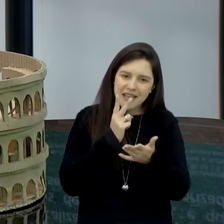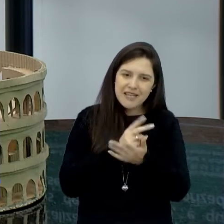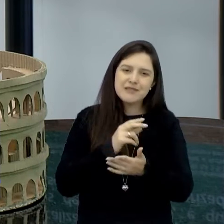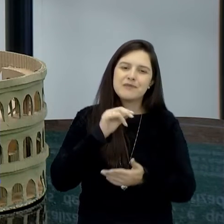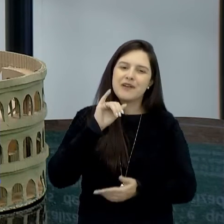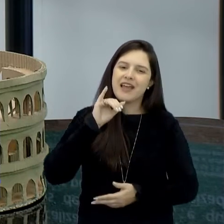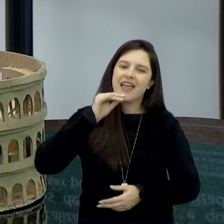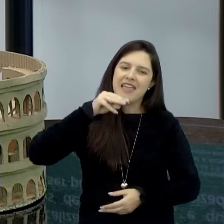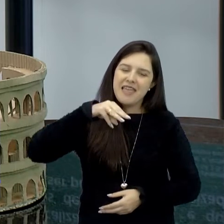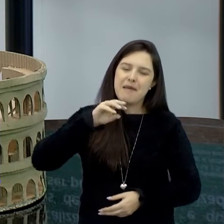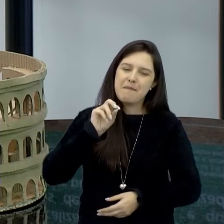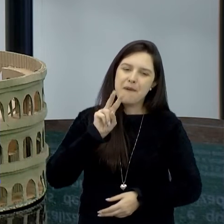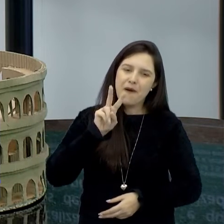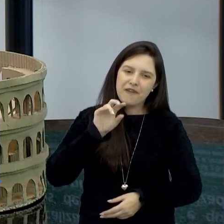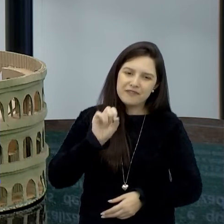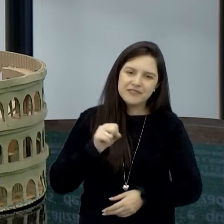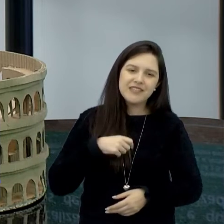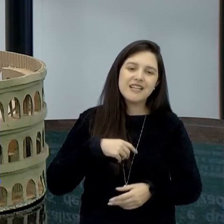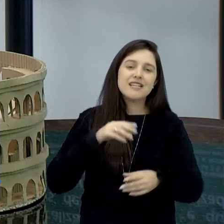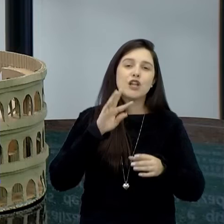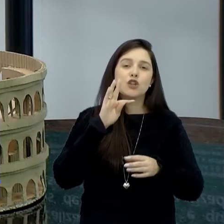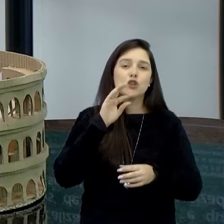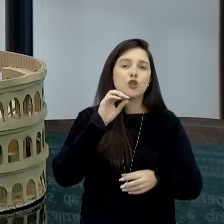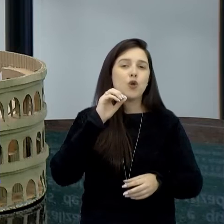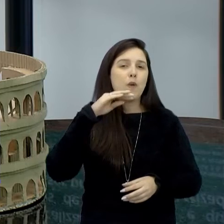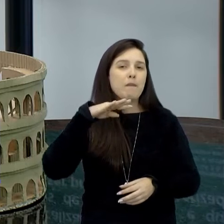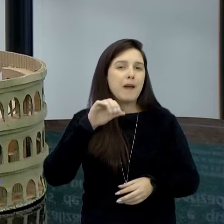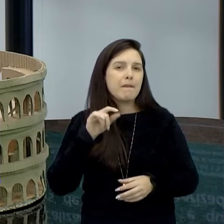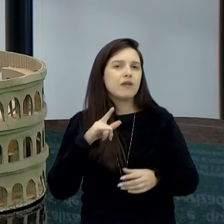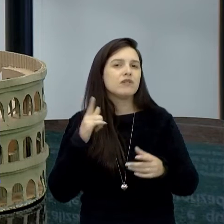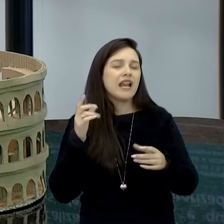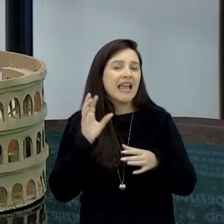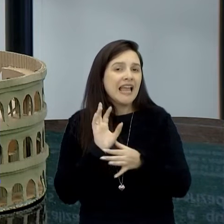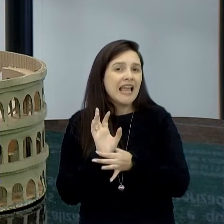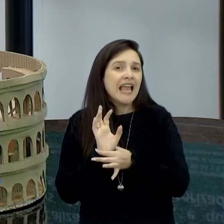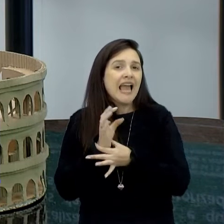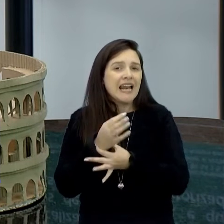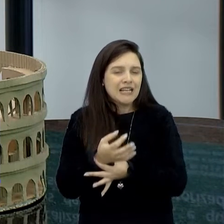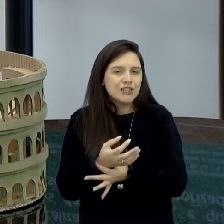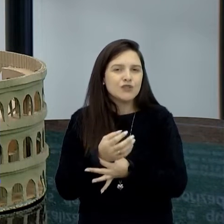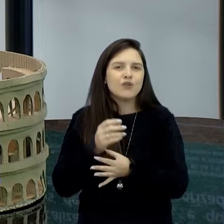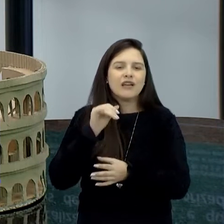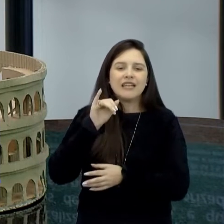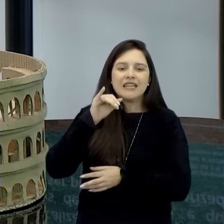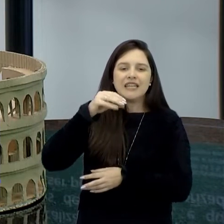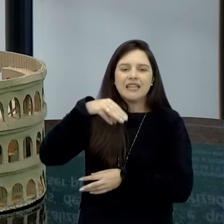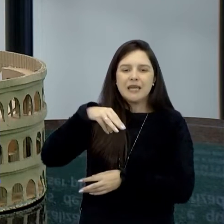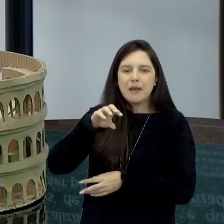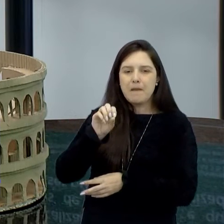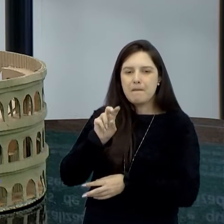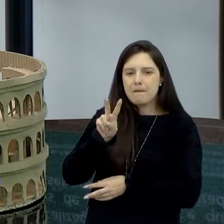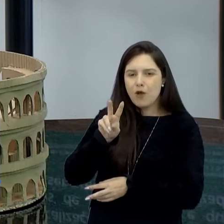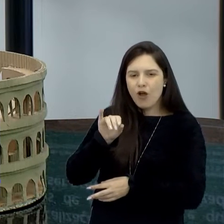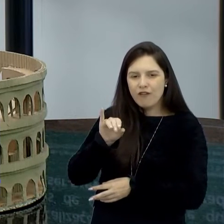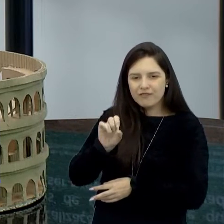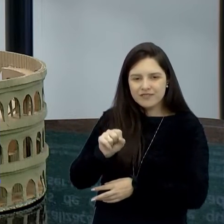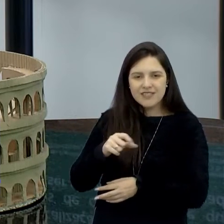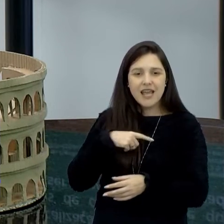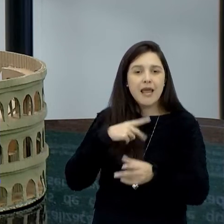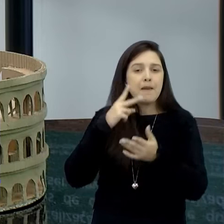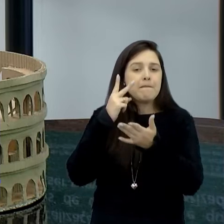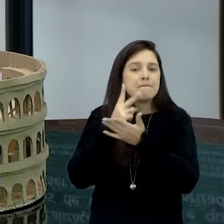o tombamento, né? O tombamento, ele garante que bens móveis e imóveis, eles mantenham as